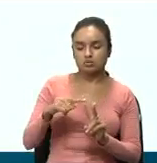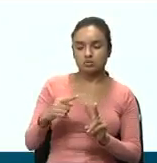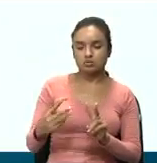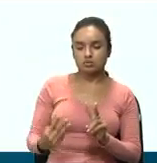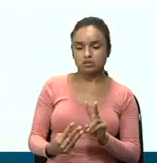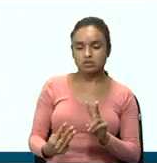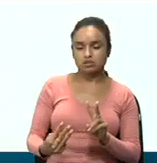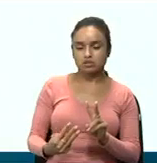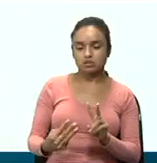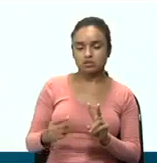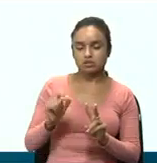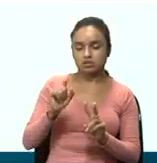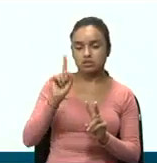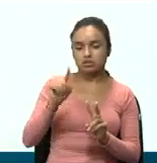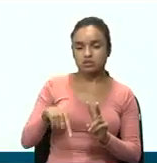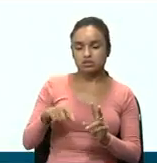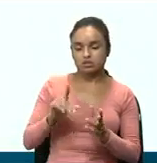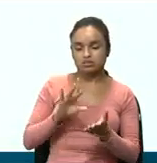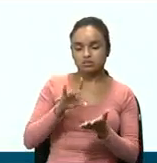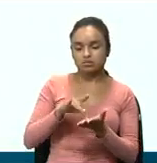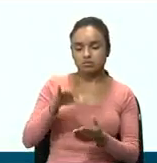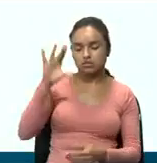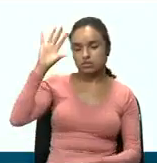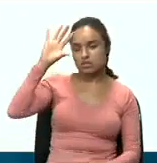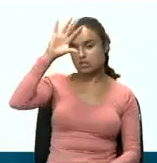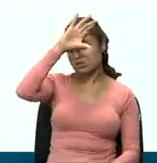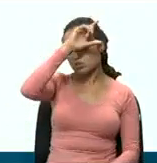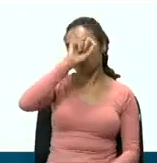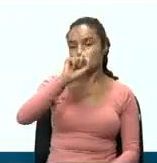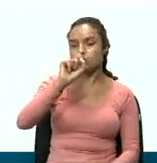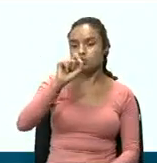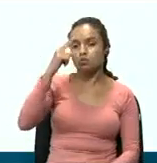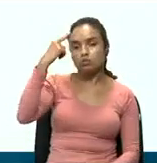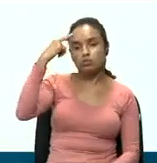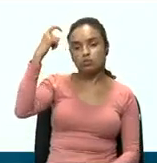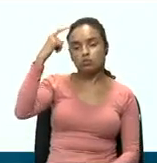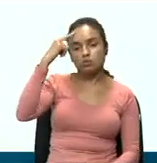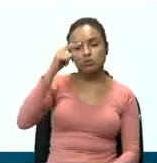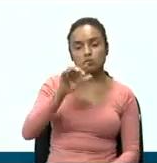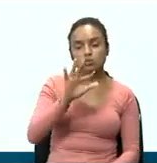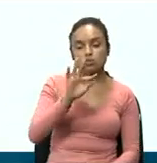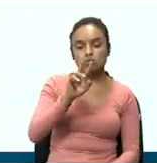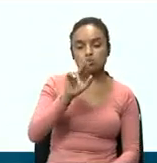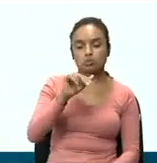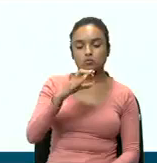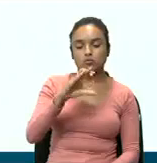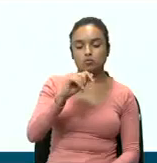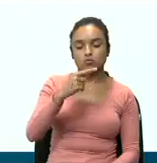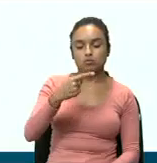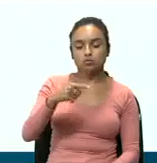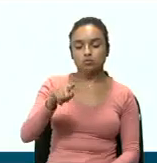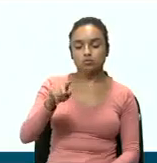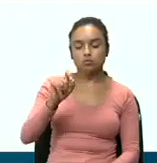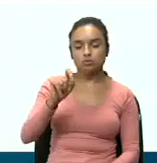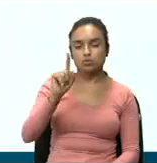situação válida que nós podemos, então, pensar na ideia da função ser uma